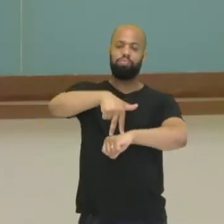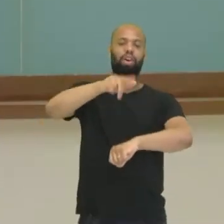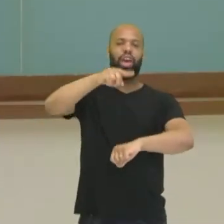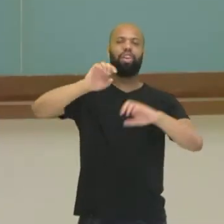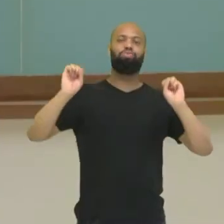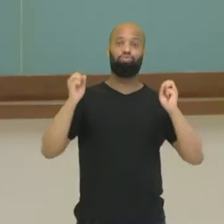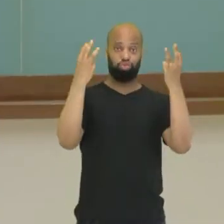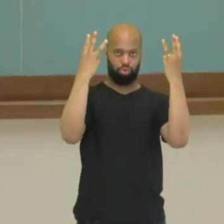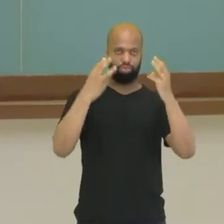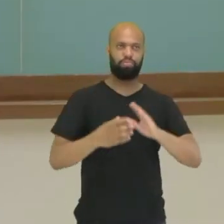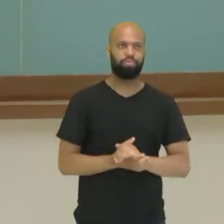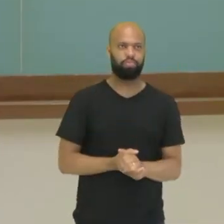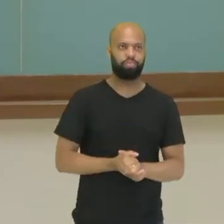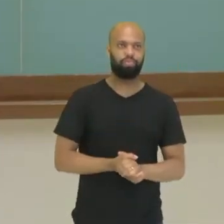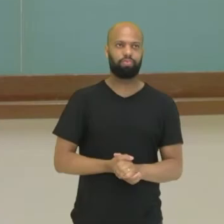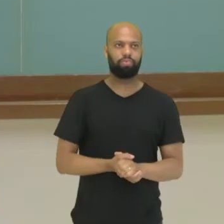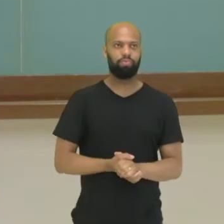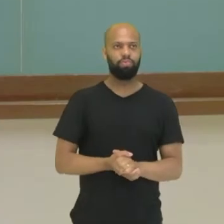ali.